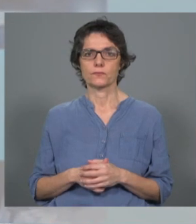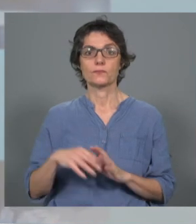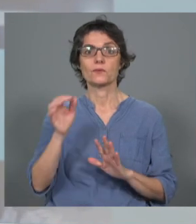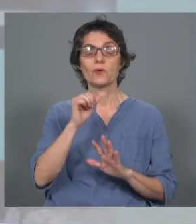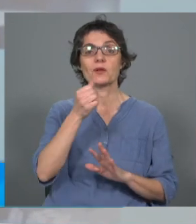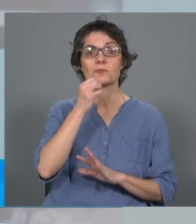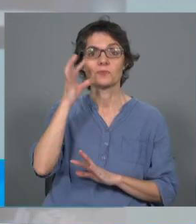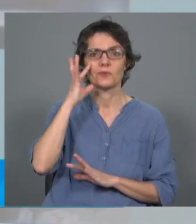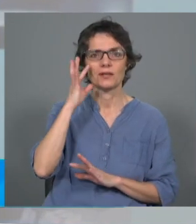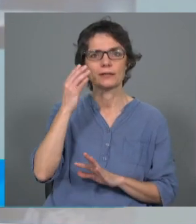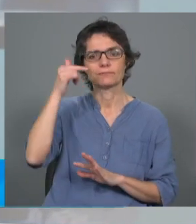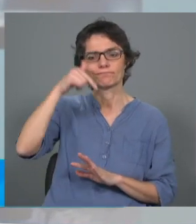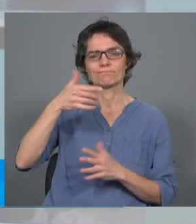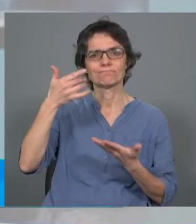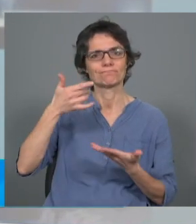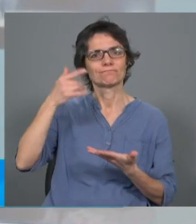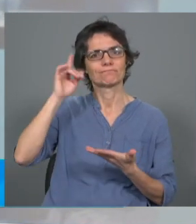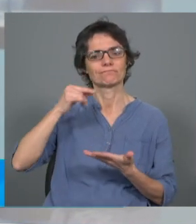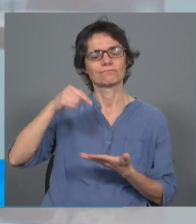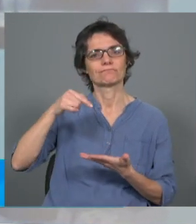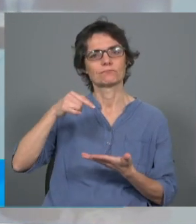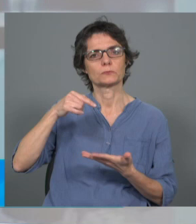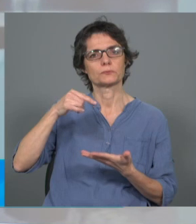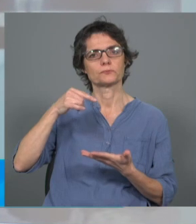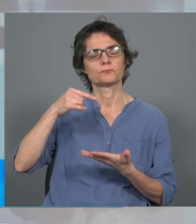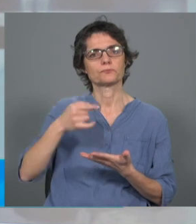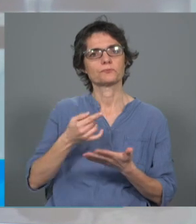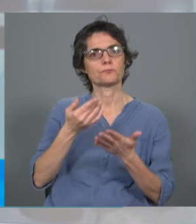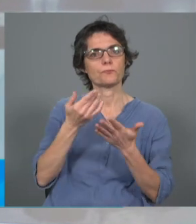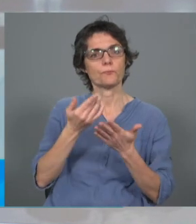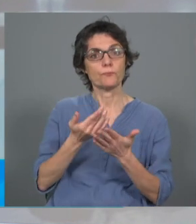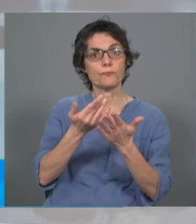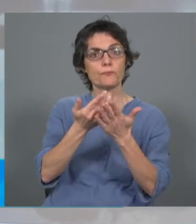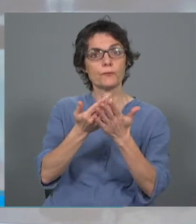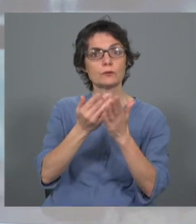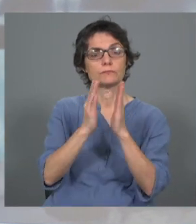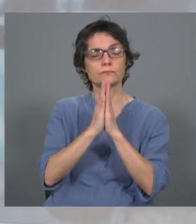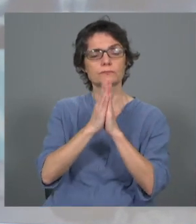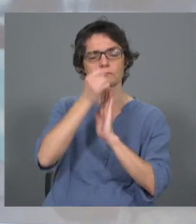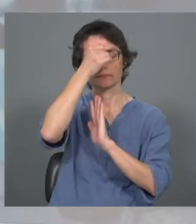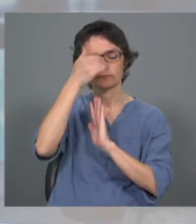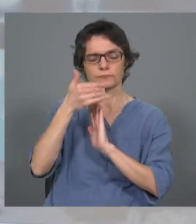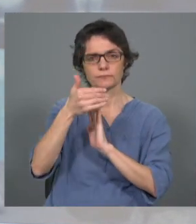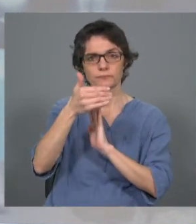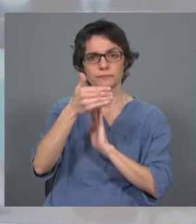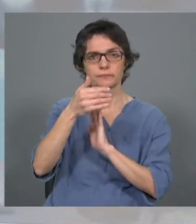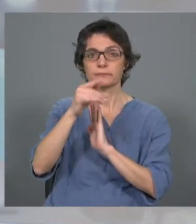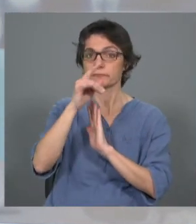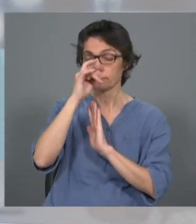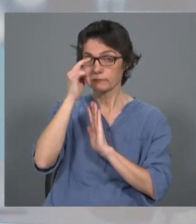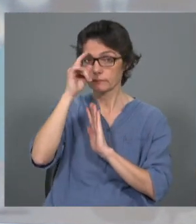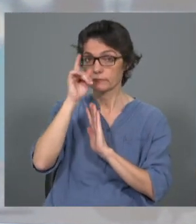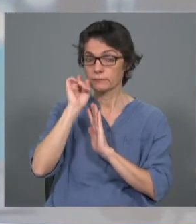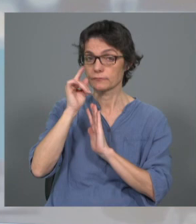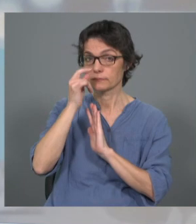muito boa tarde. Neste dia em que olhamos a proposta da liturgia para o próximo domingo, também não esquecemos que se